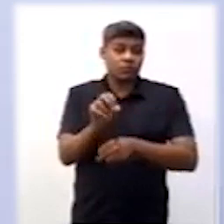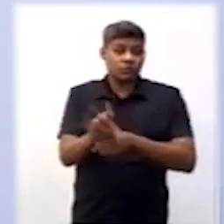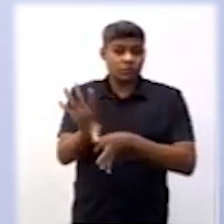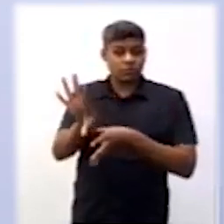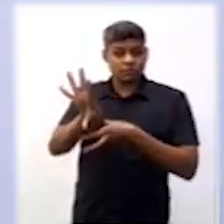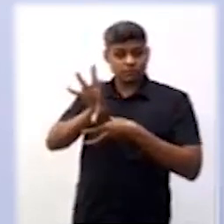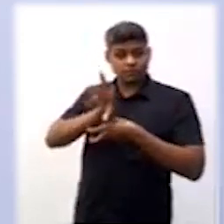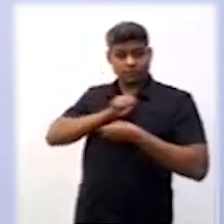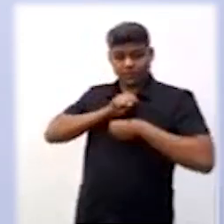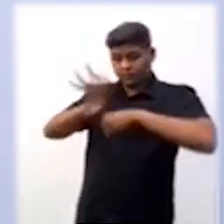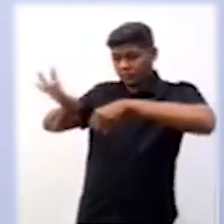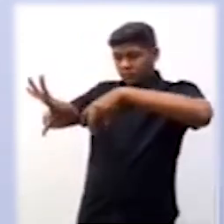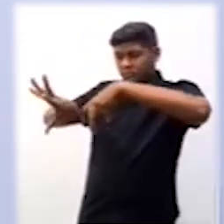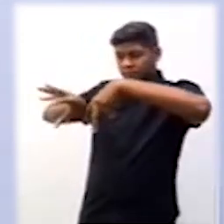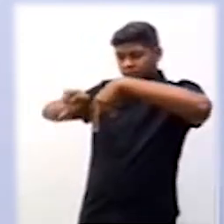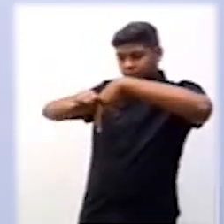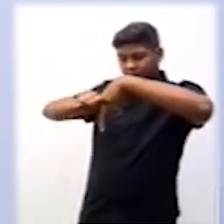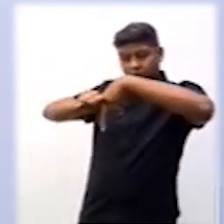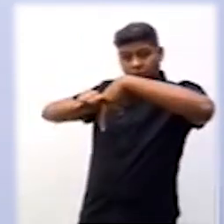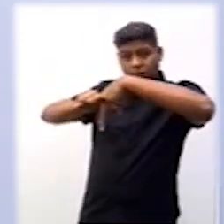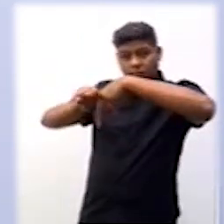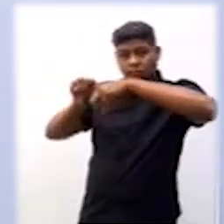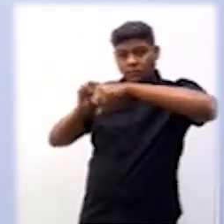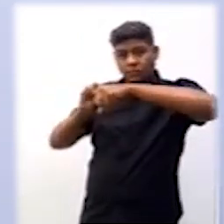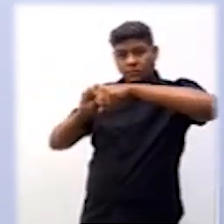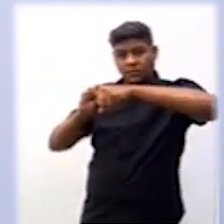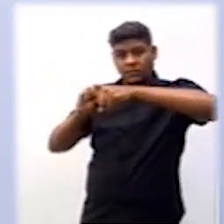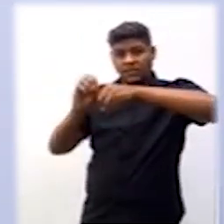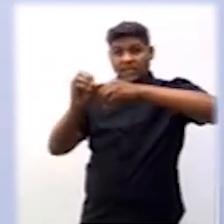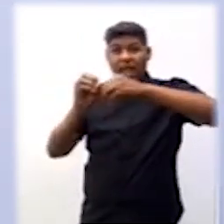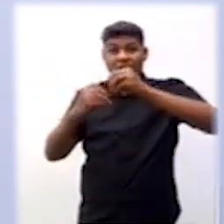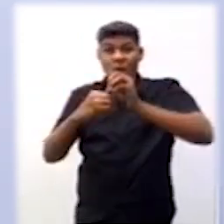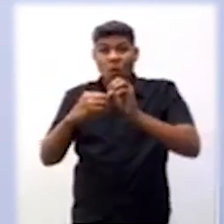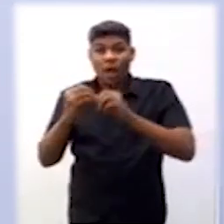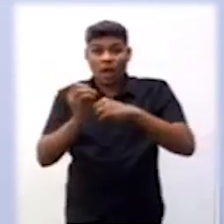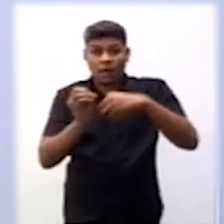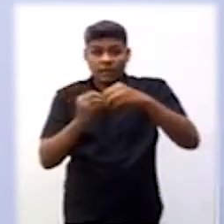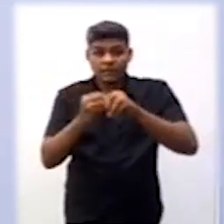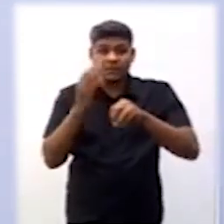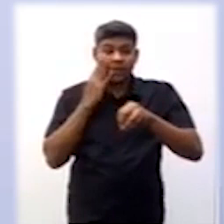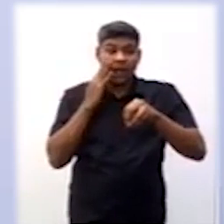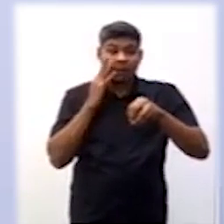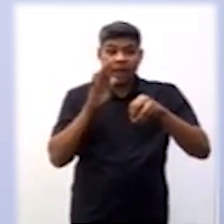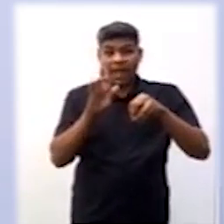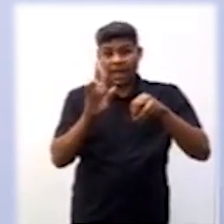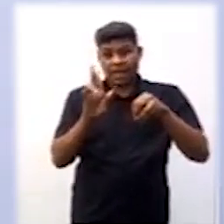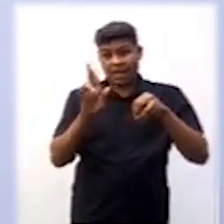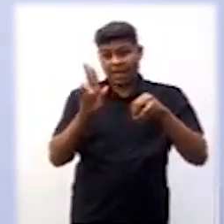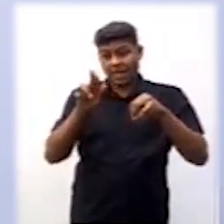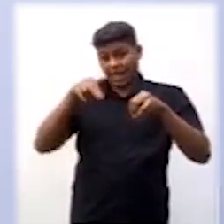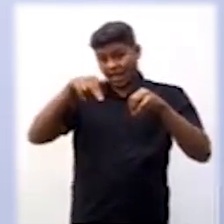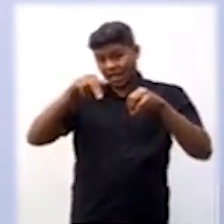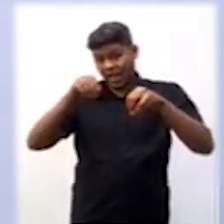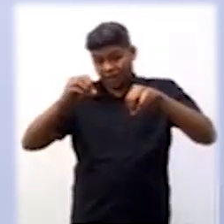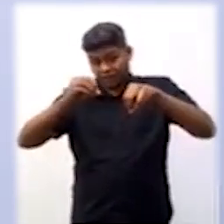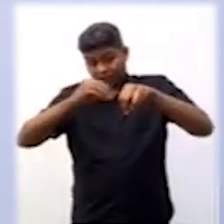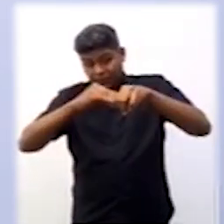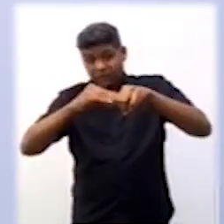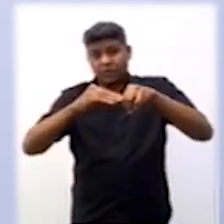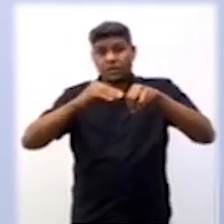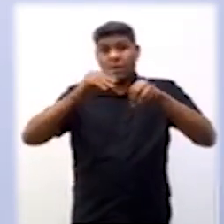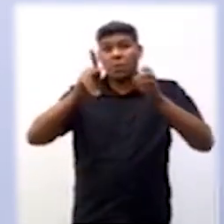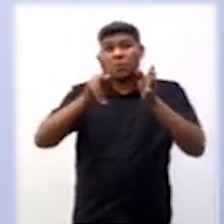infecta a célula, quando ele joga o material genético dele, o RNA, esse RNA que ele joga dentro da célula já é o RNA